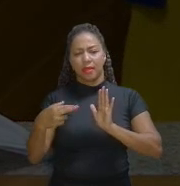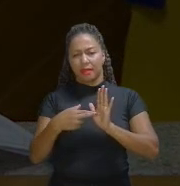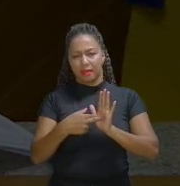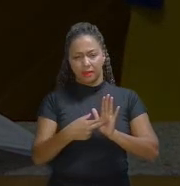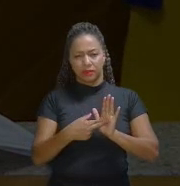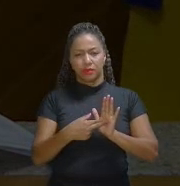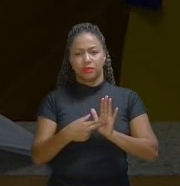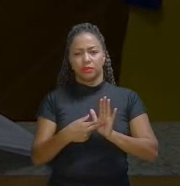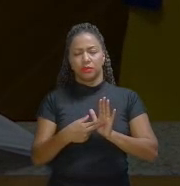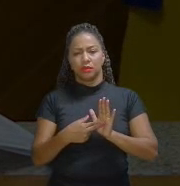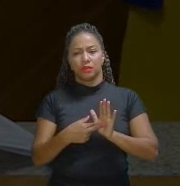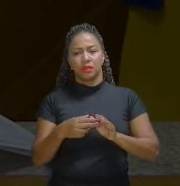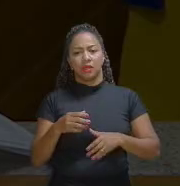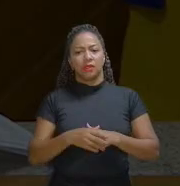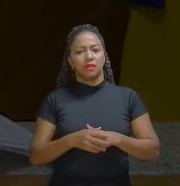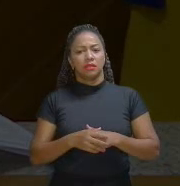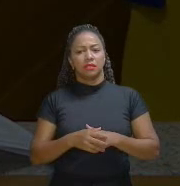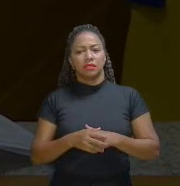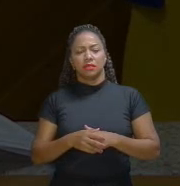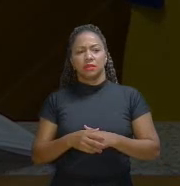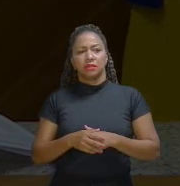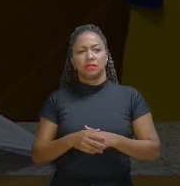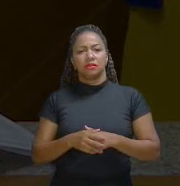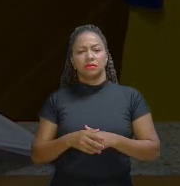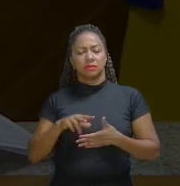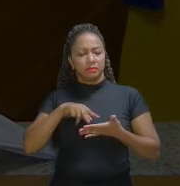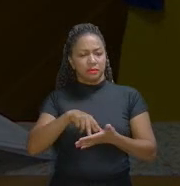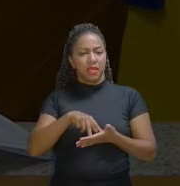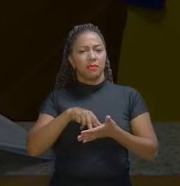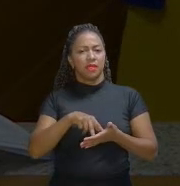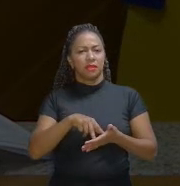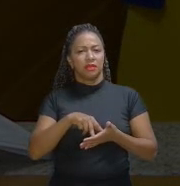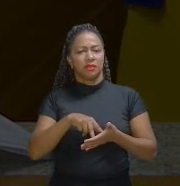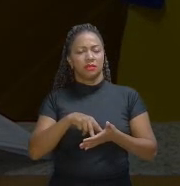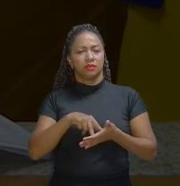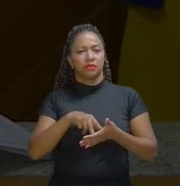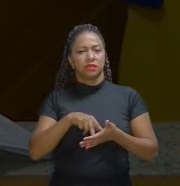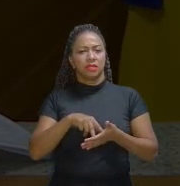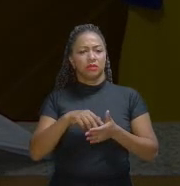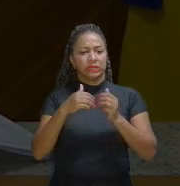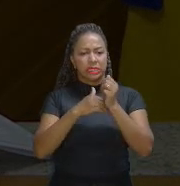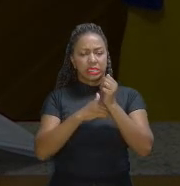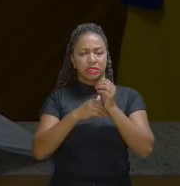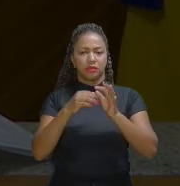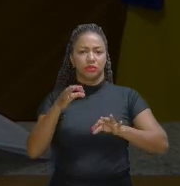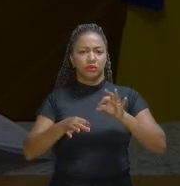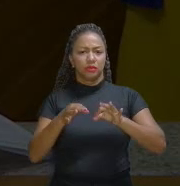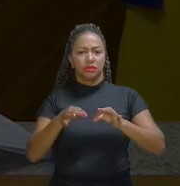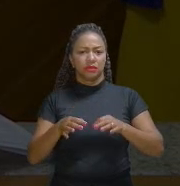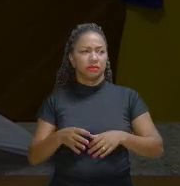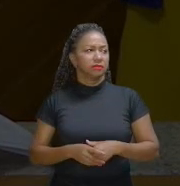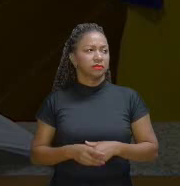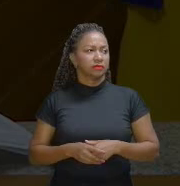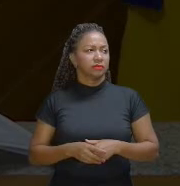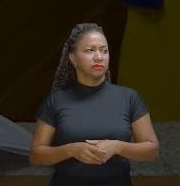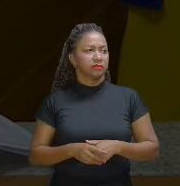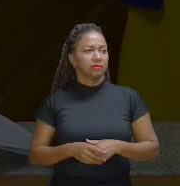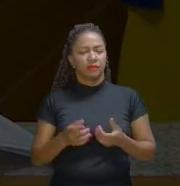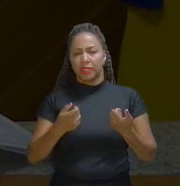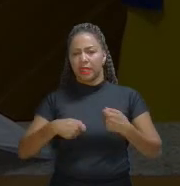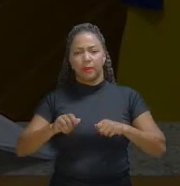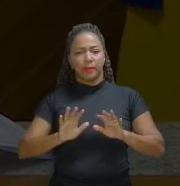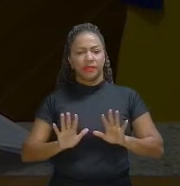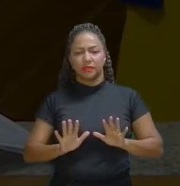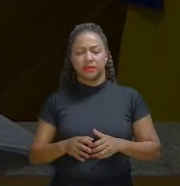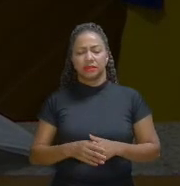relator, o juiz Alex Lamy, se é mantido o segredo de justiça? Não é necessário, excelência,